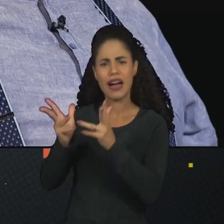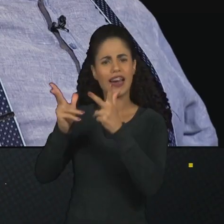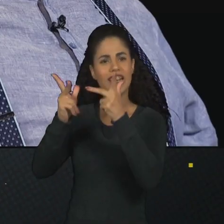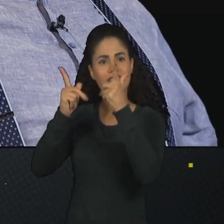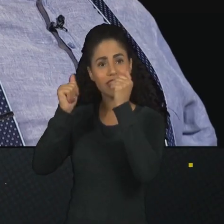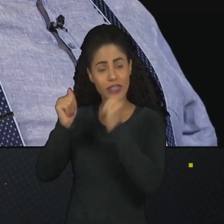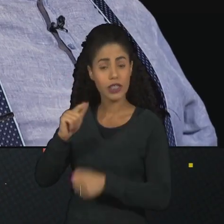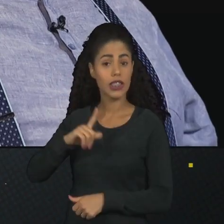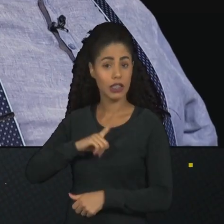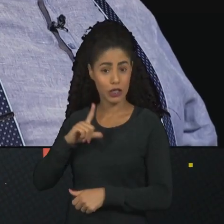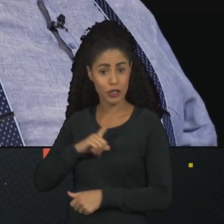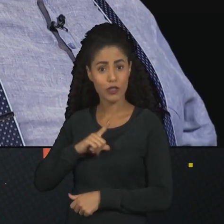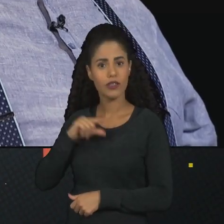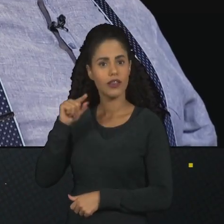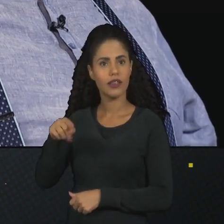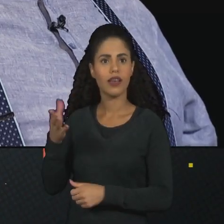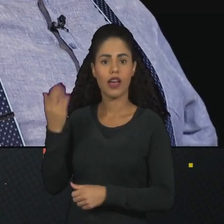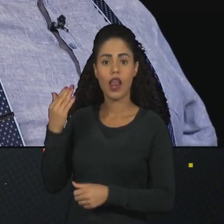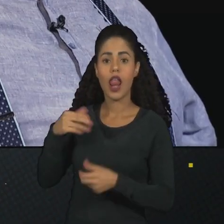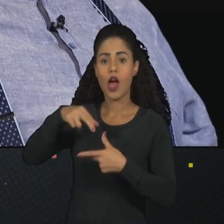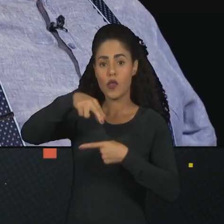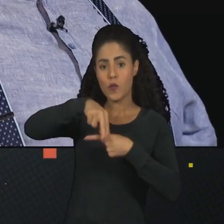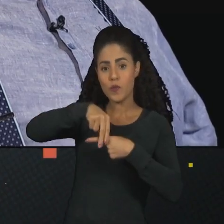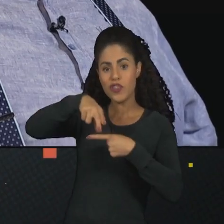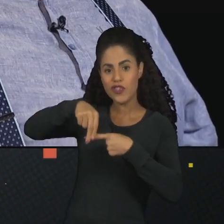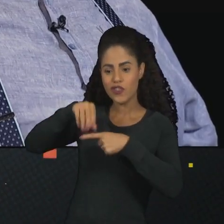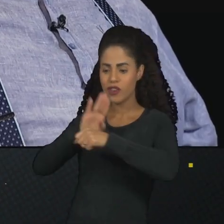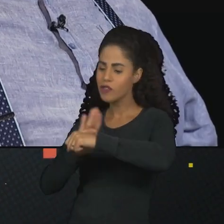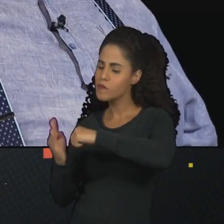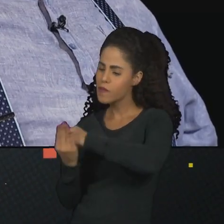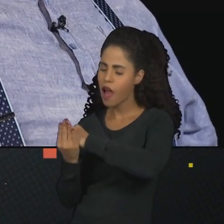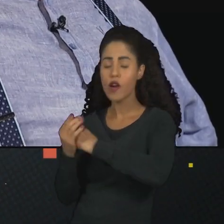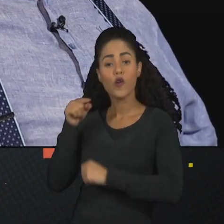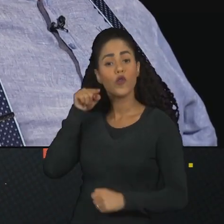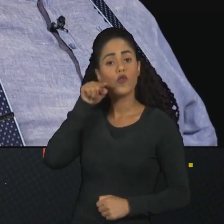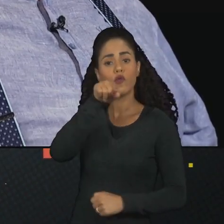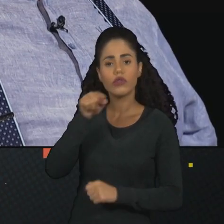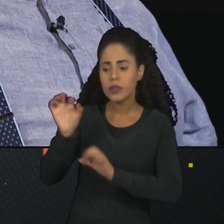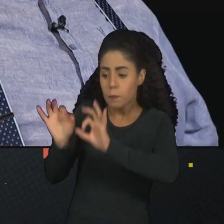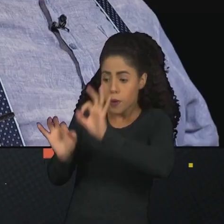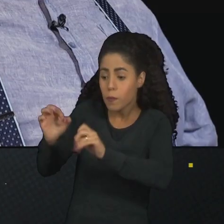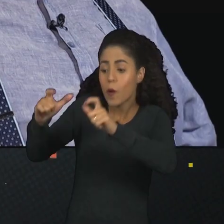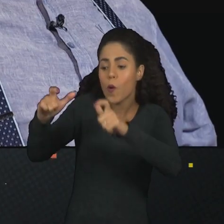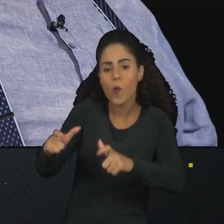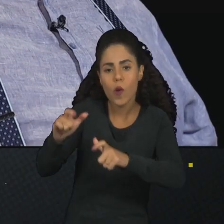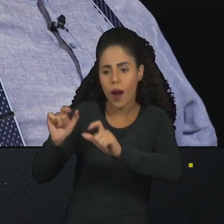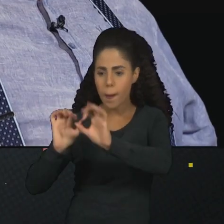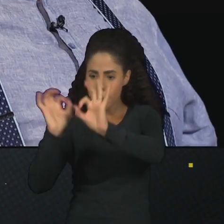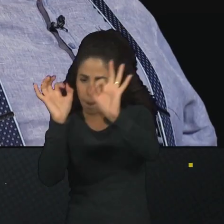Satã, no Bexiga, você fez o cenário da peça.